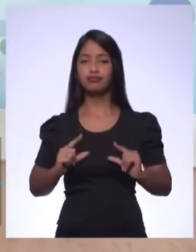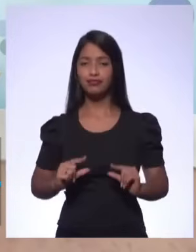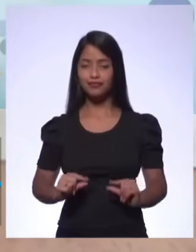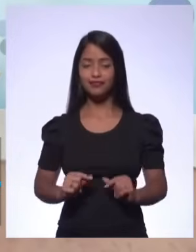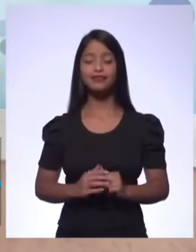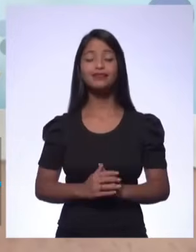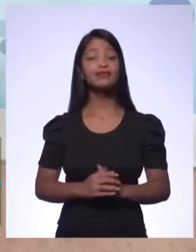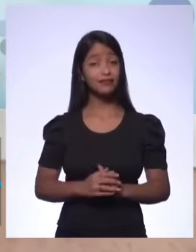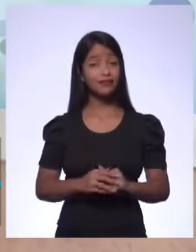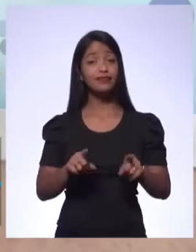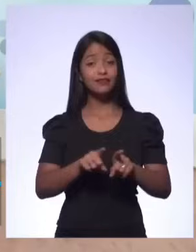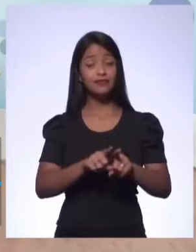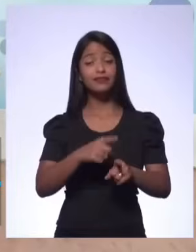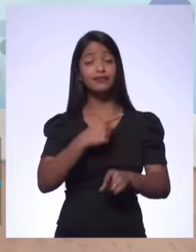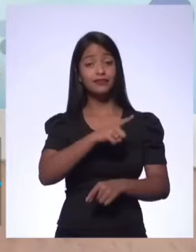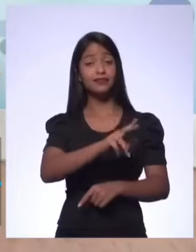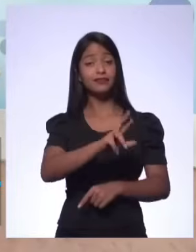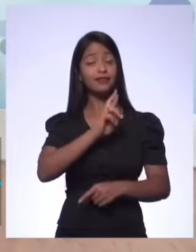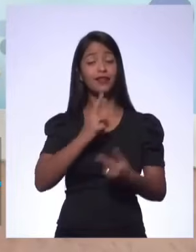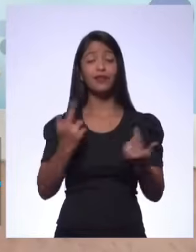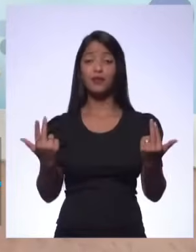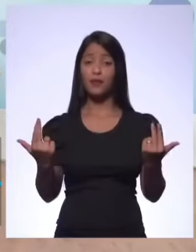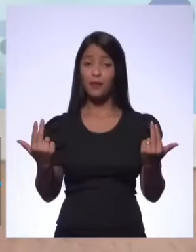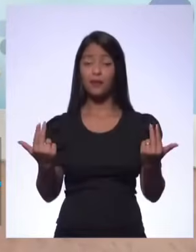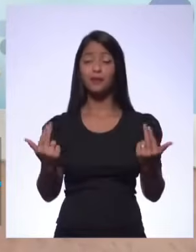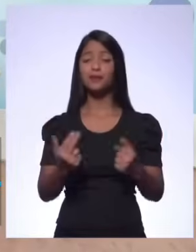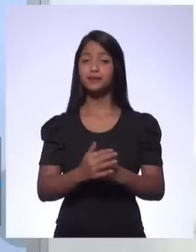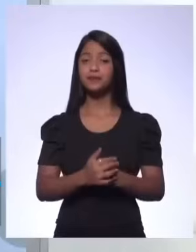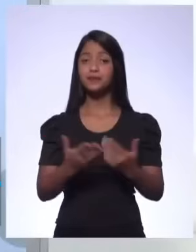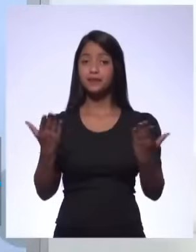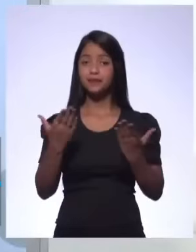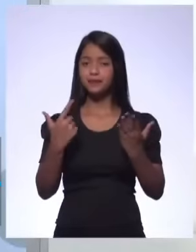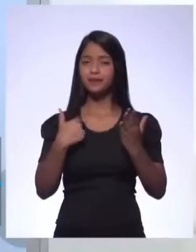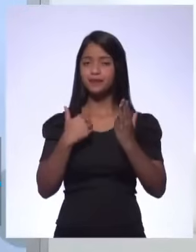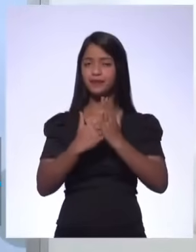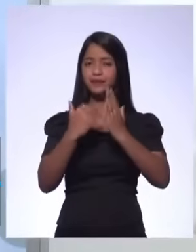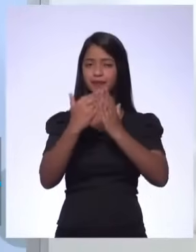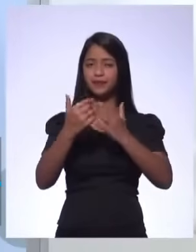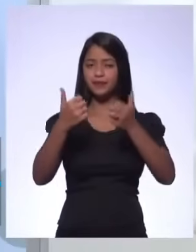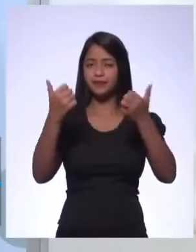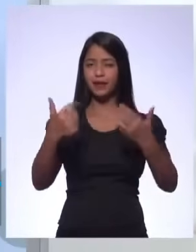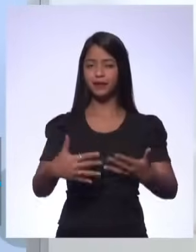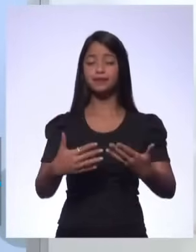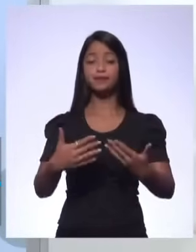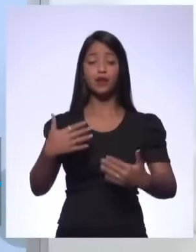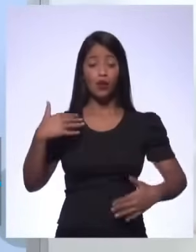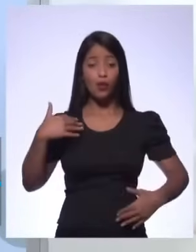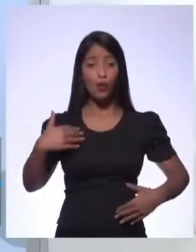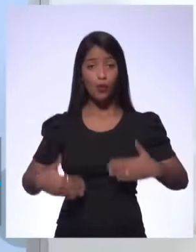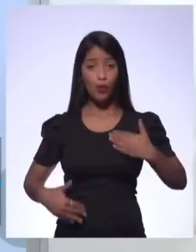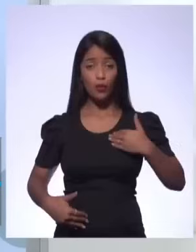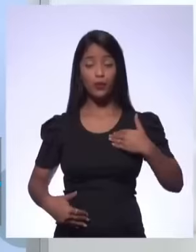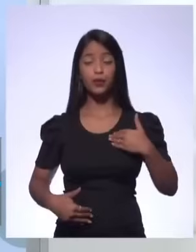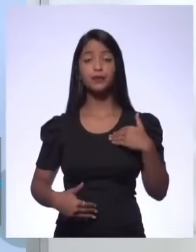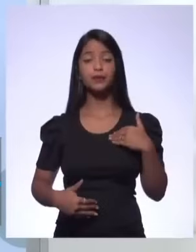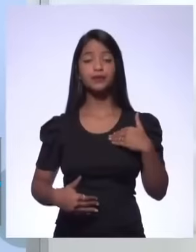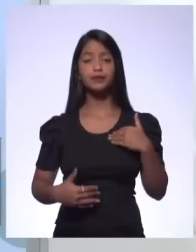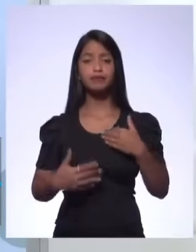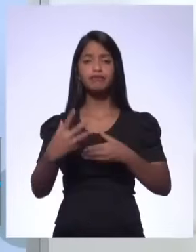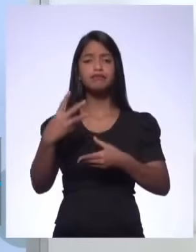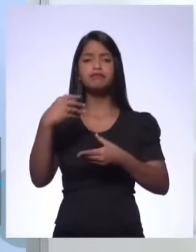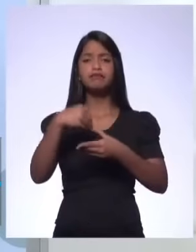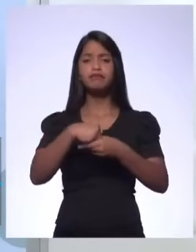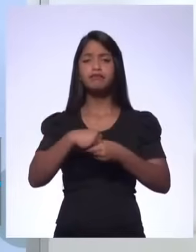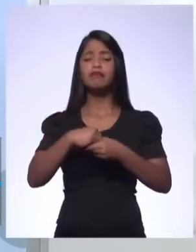Contra a picada da própria jararaca. E aí, gente, eu vou explicar para vocês como é que funciona isso. O nosso corpo, ele tem um